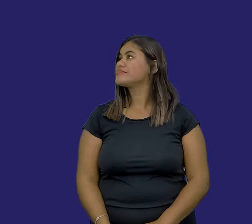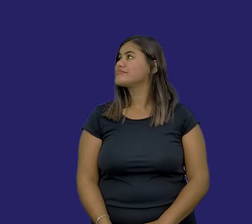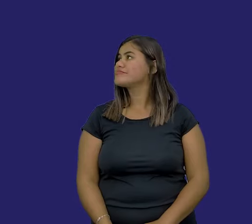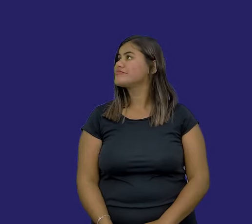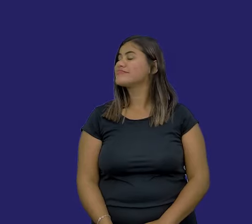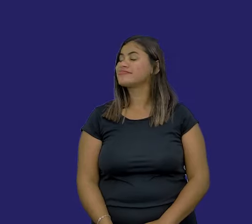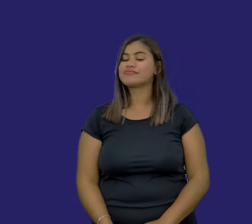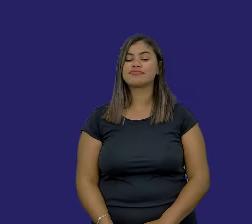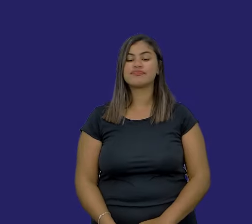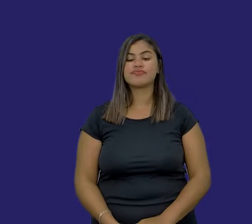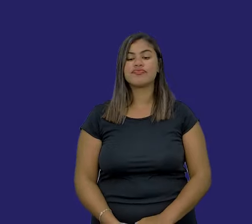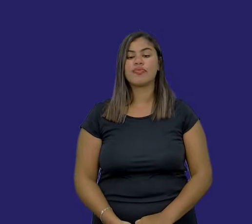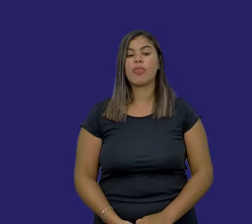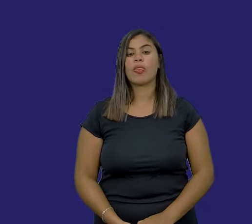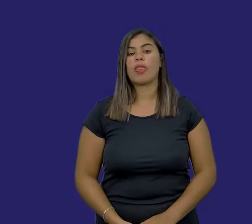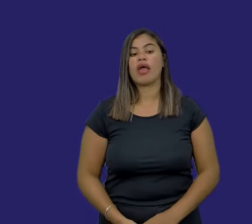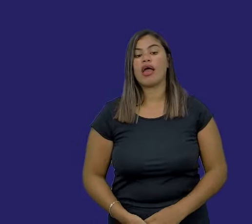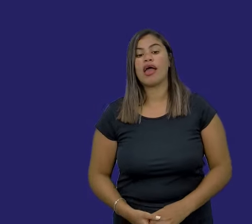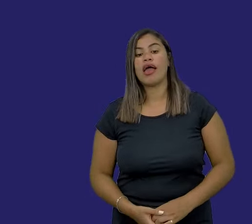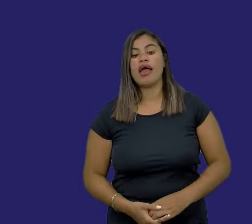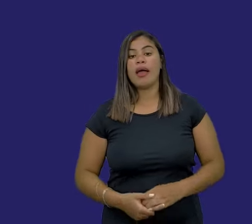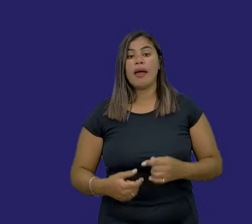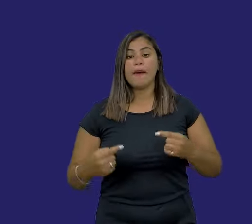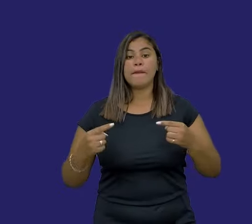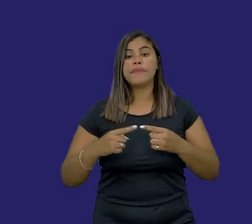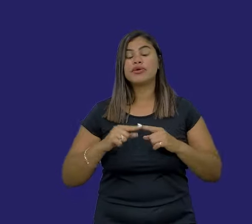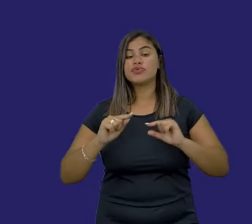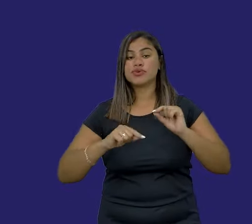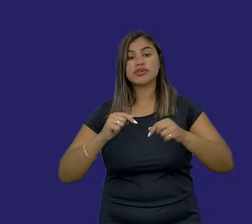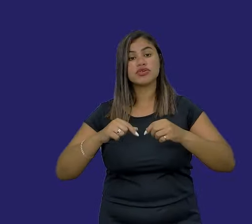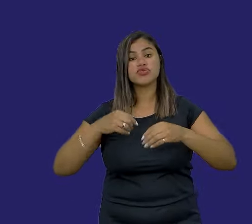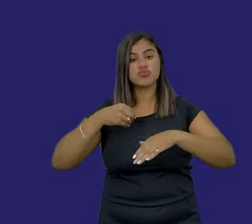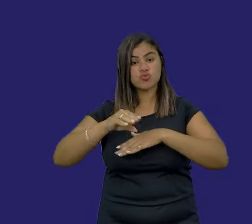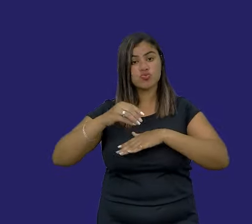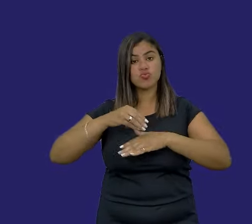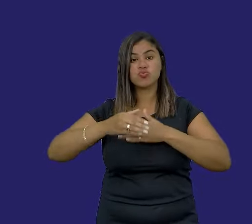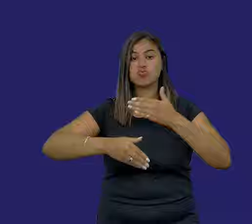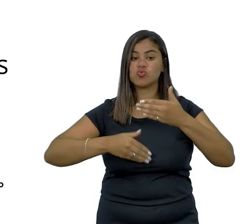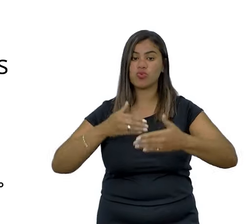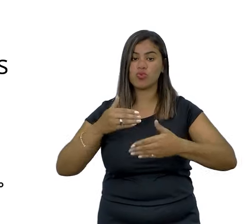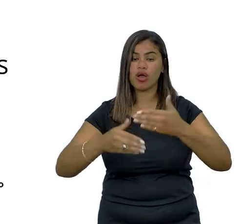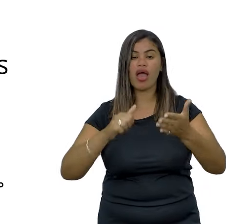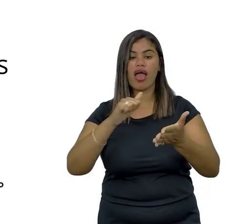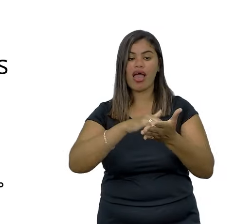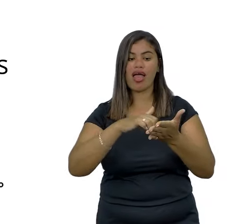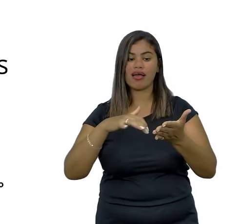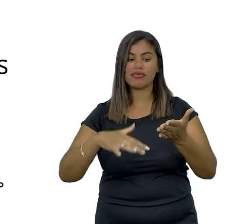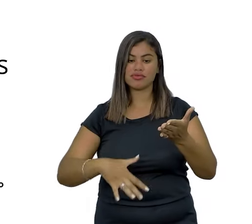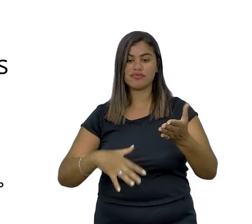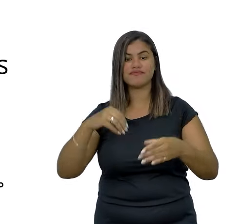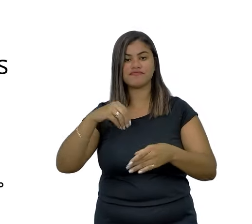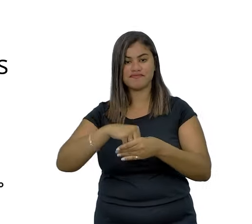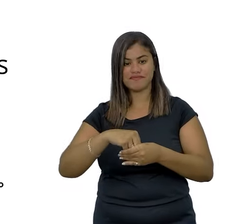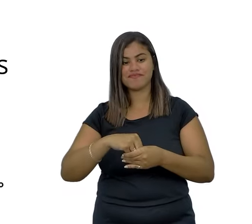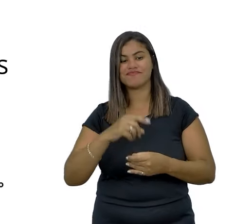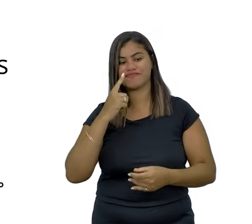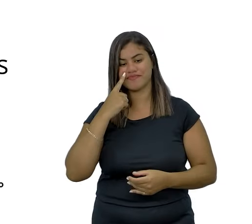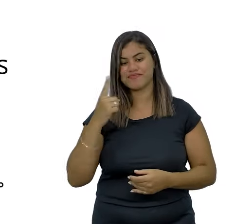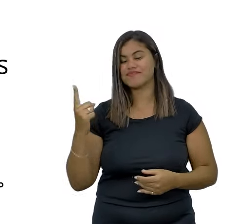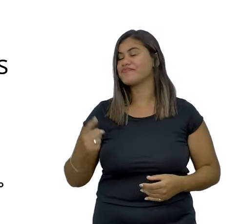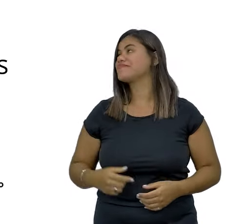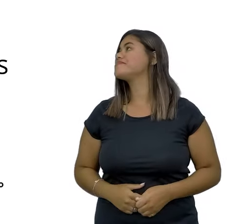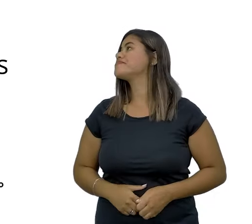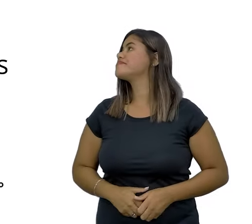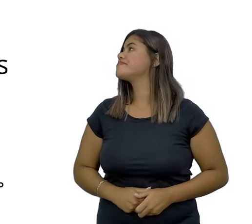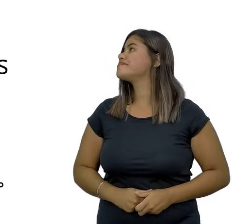ATPC, né? Com as sugestões de desdobramento, né? As atividades que vão ser desenvolvidas aí por vocês.